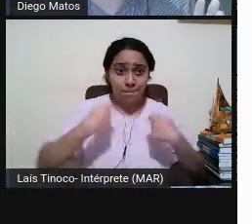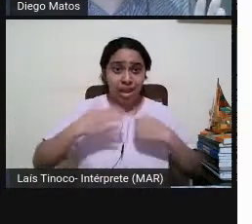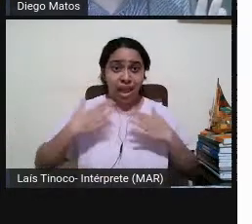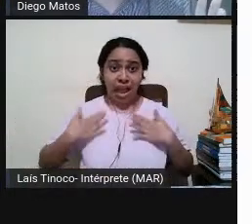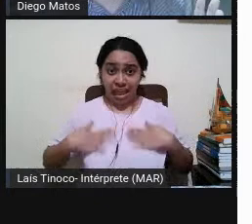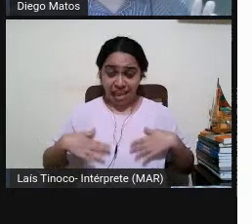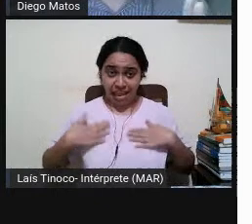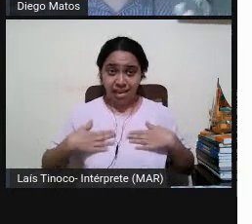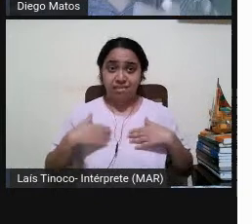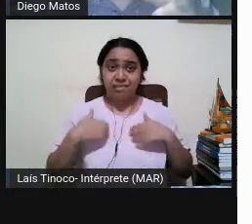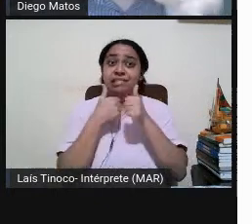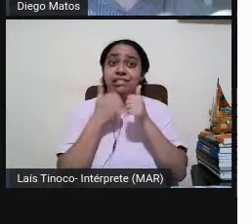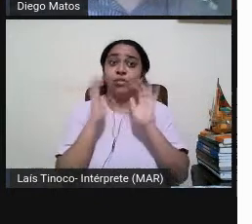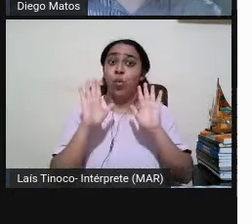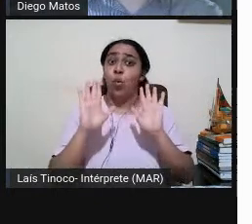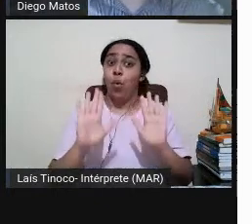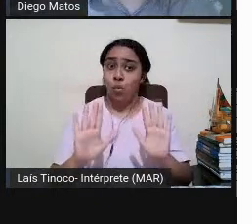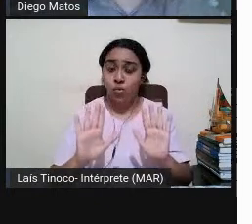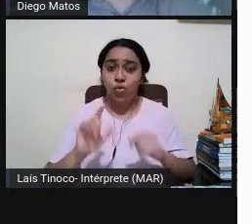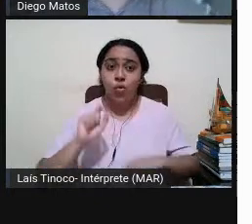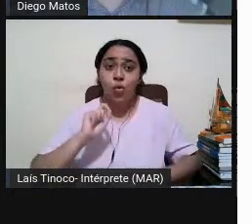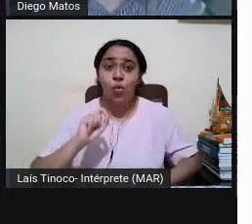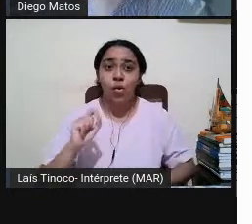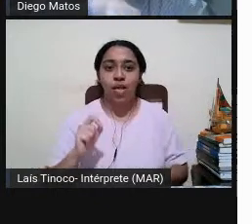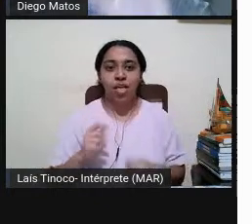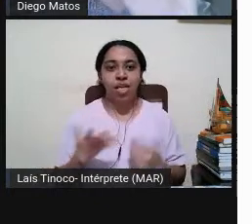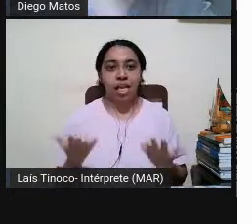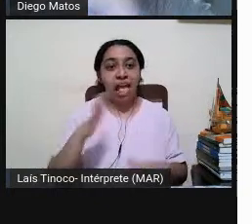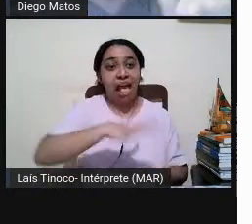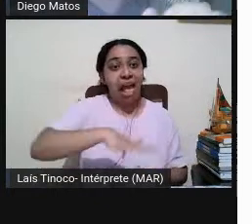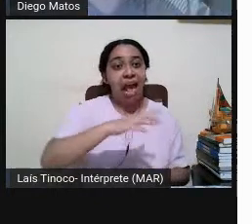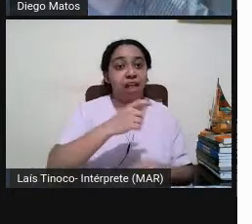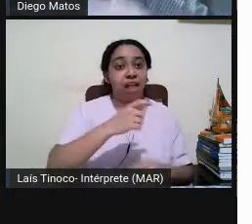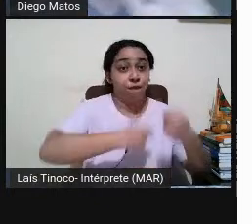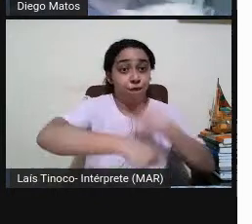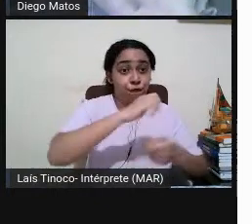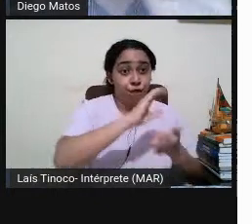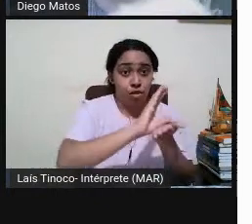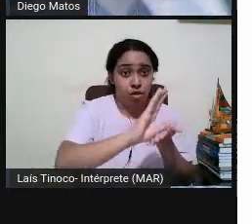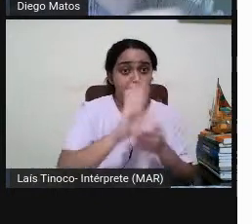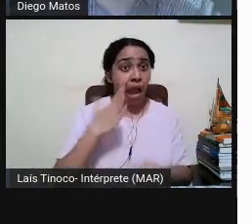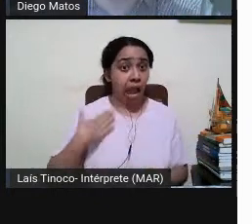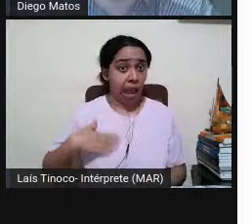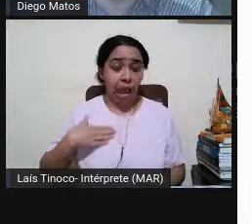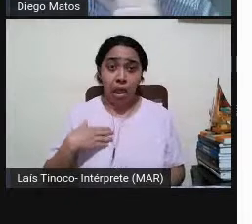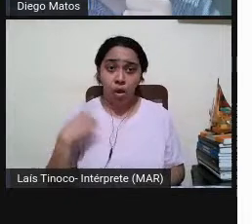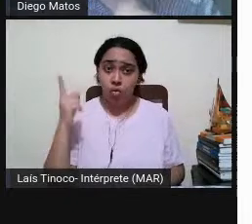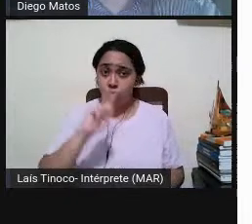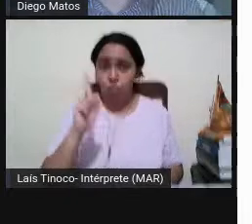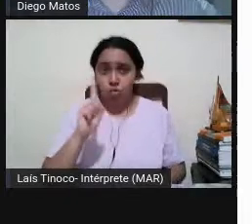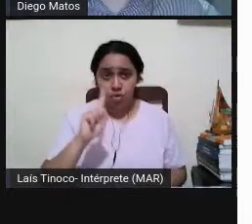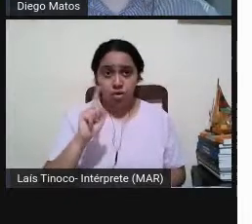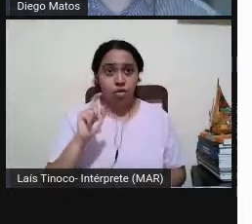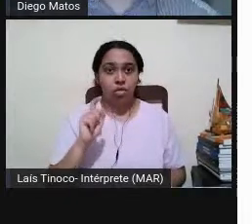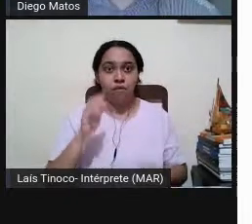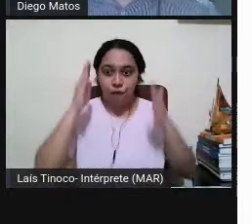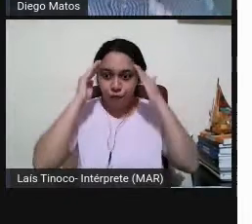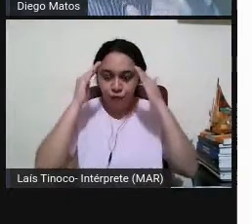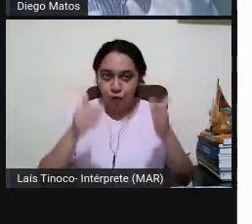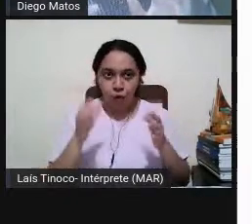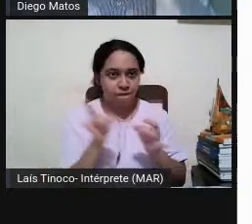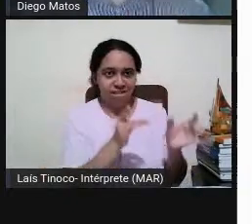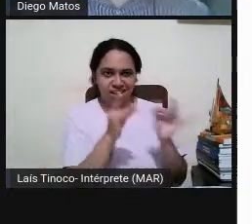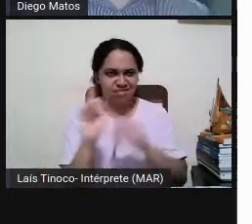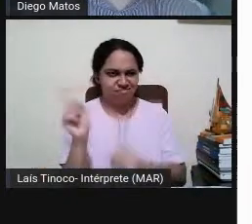seguir aquela linha dos influenciadores da área de Finanças e gente só que não é recomendação de compra e venda de ação de fundo imobiliário tá